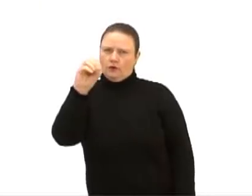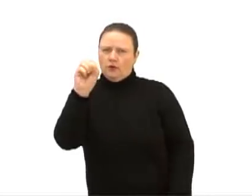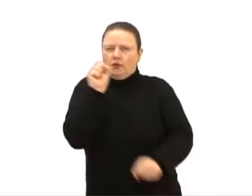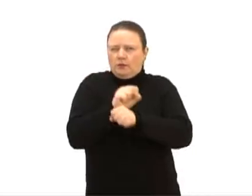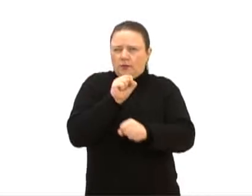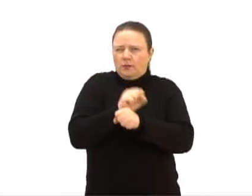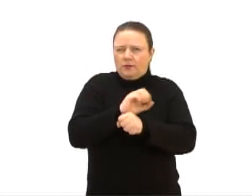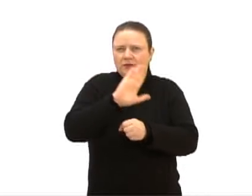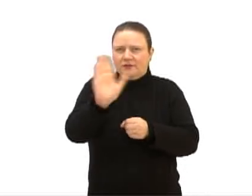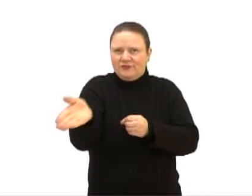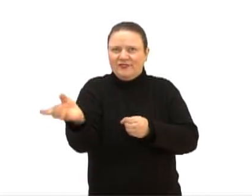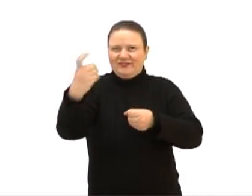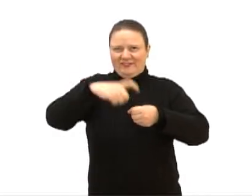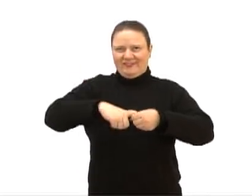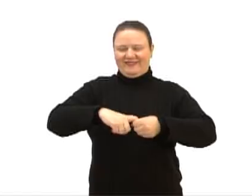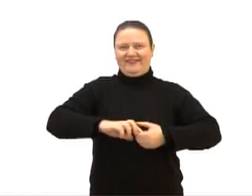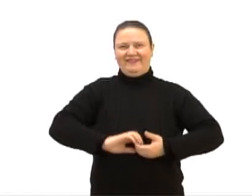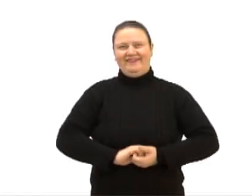voltamos.